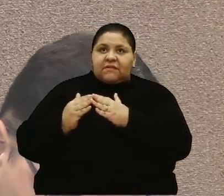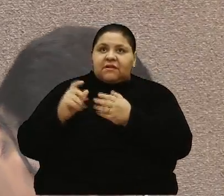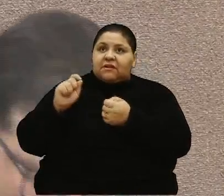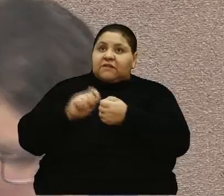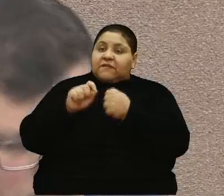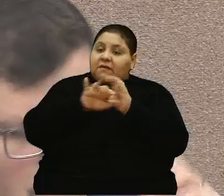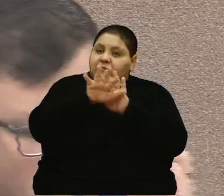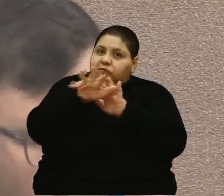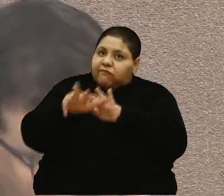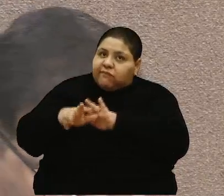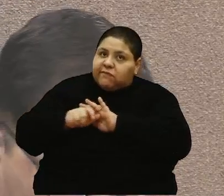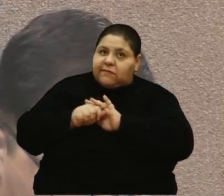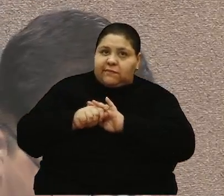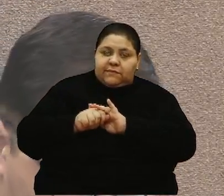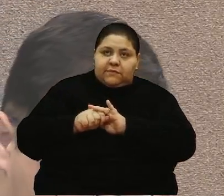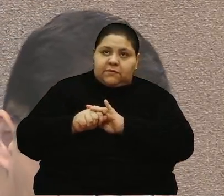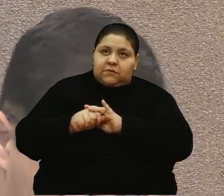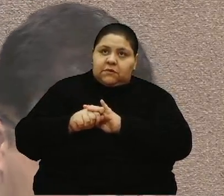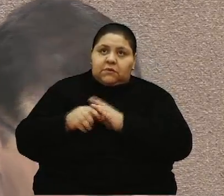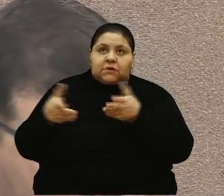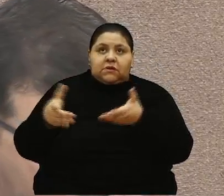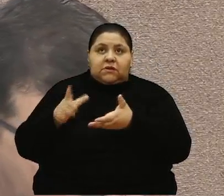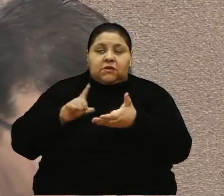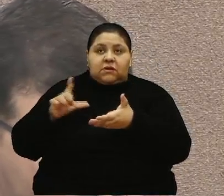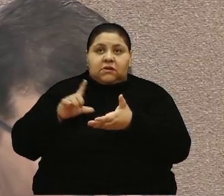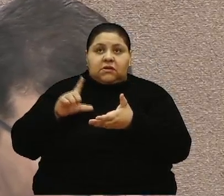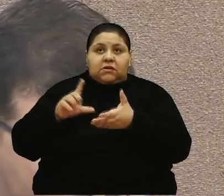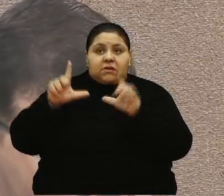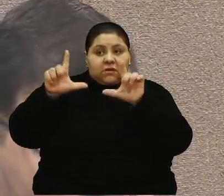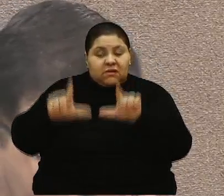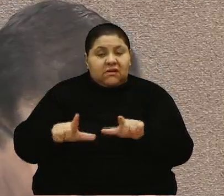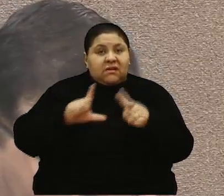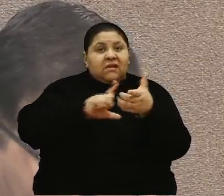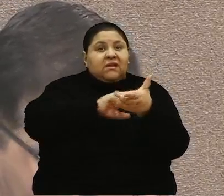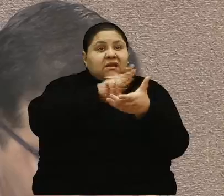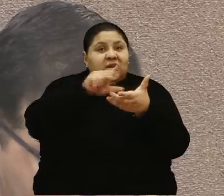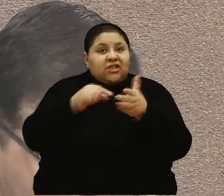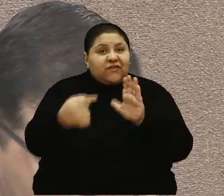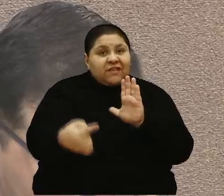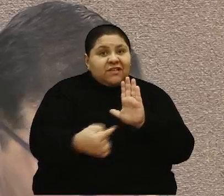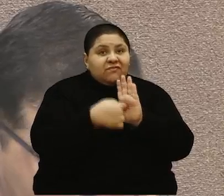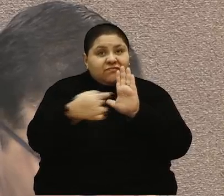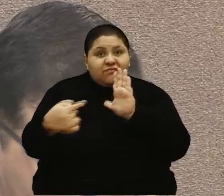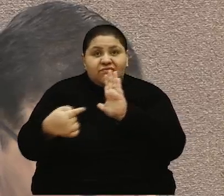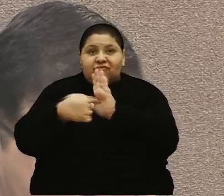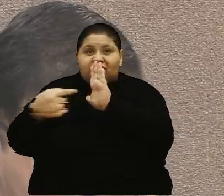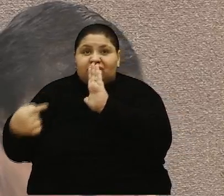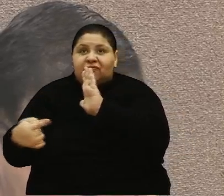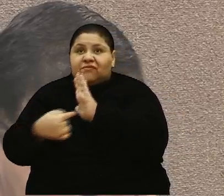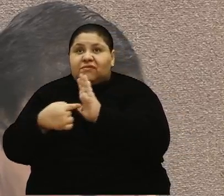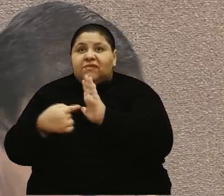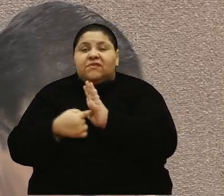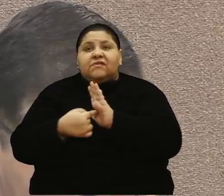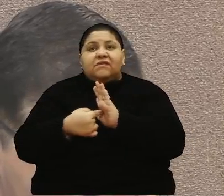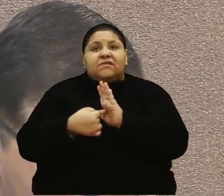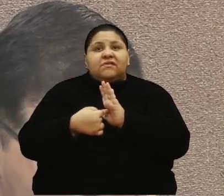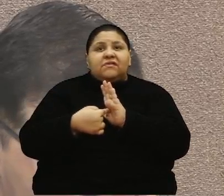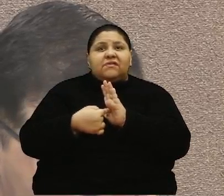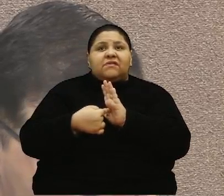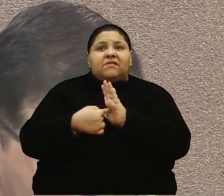pequenos delitos. Já tenho recebido no meu gabinete diversas denúncias, para concluir,